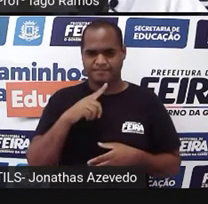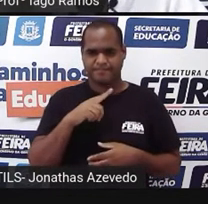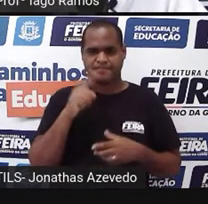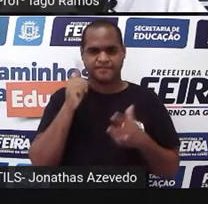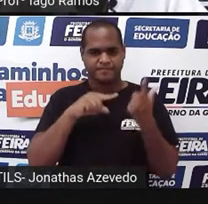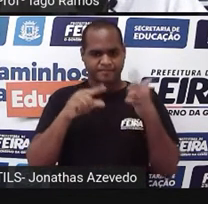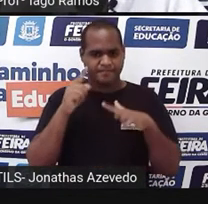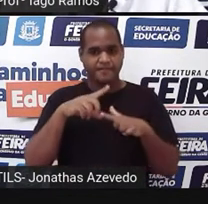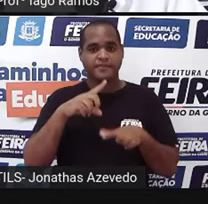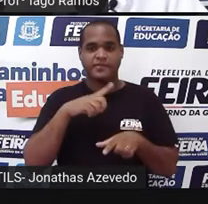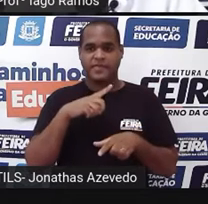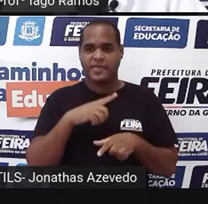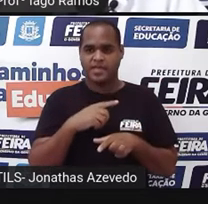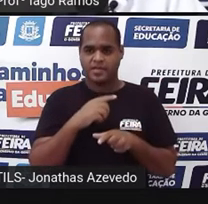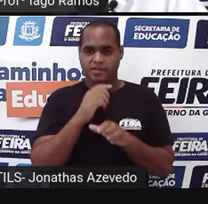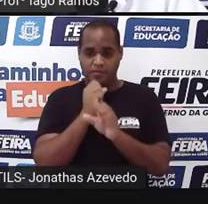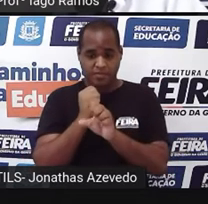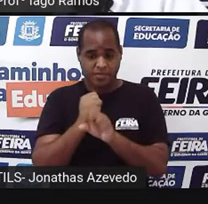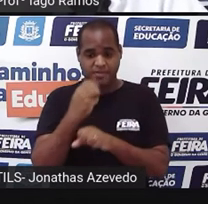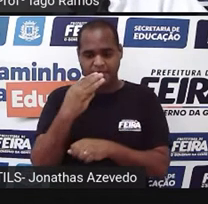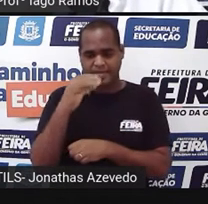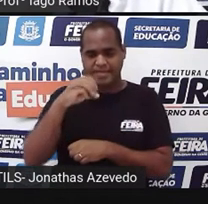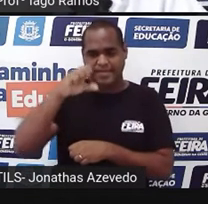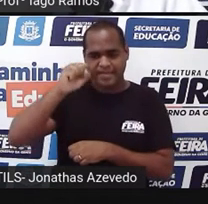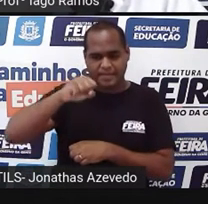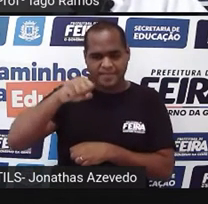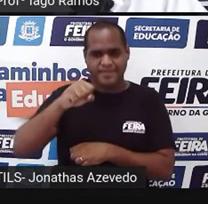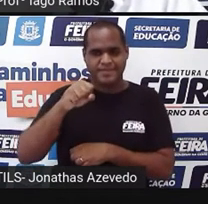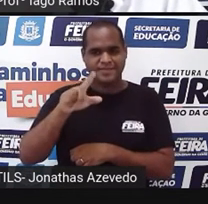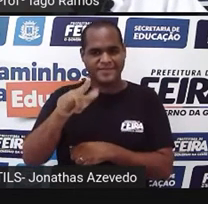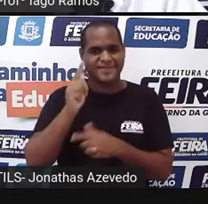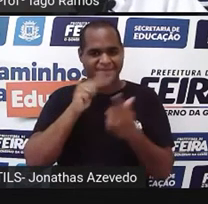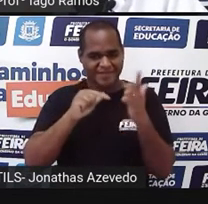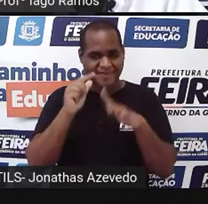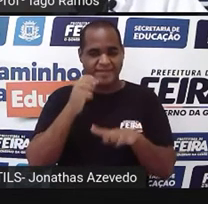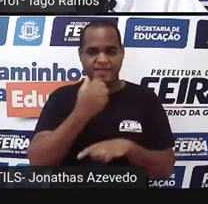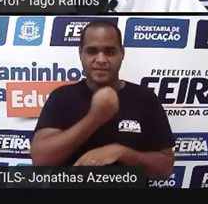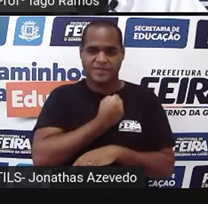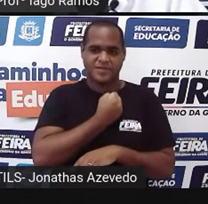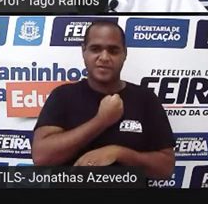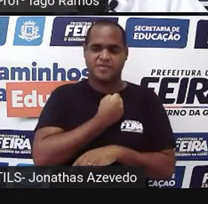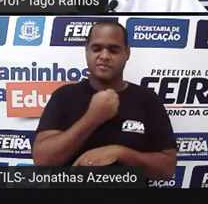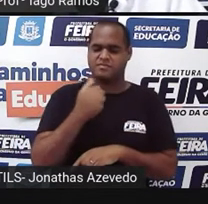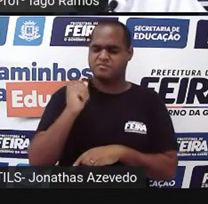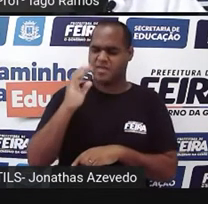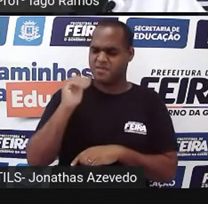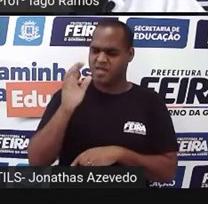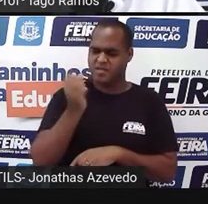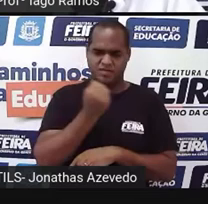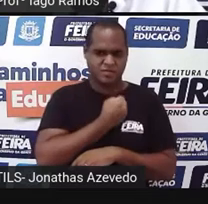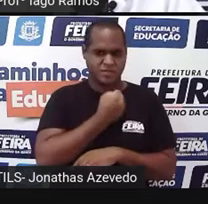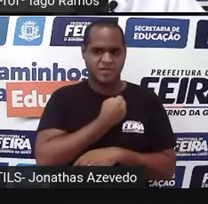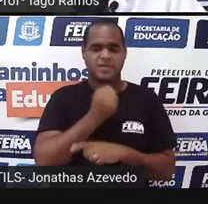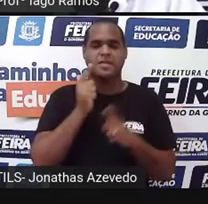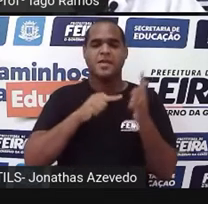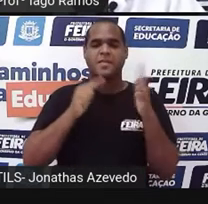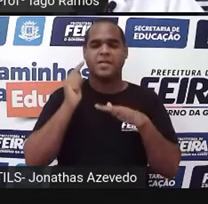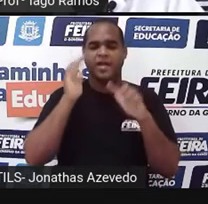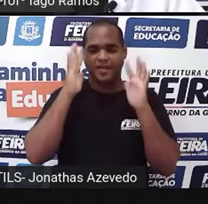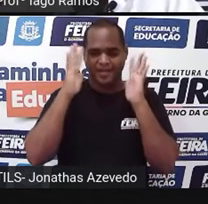em 30 segundos a bom tem que escrever Esse número aí esse maior número que você consegue